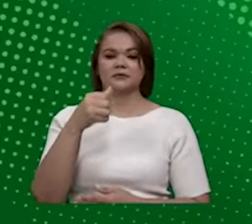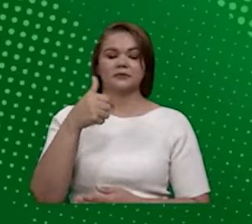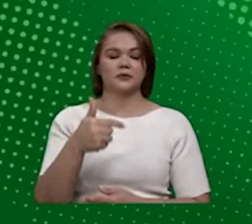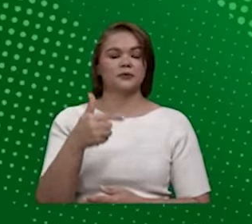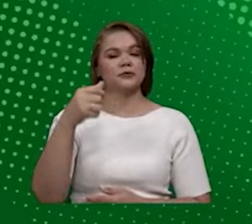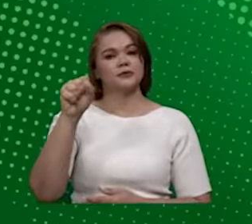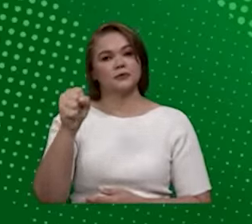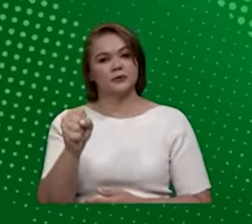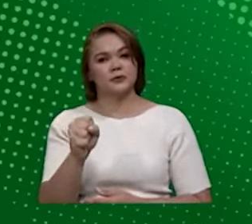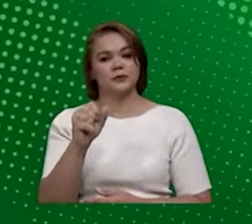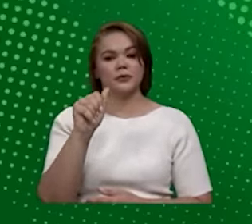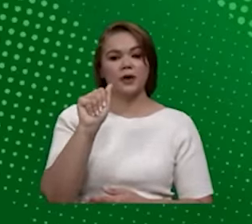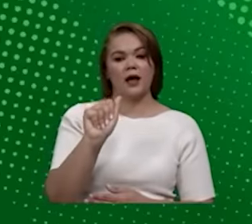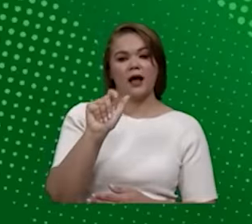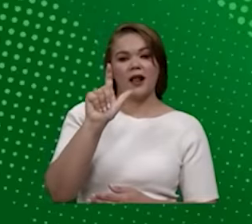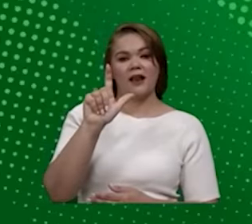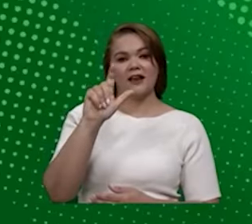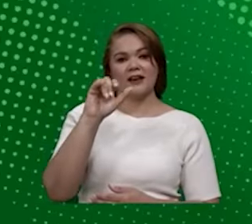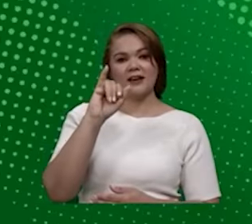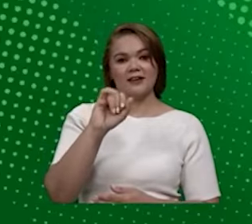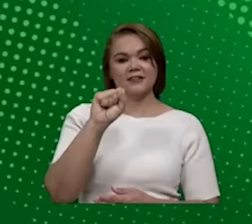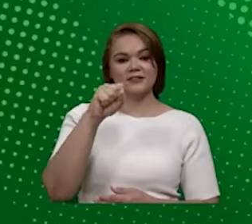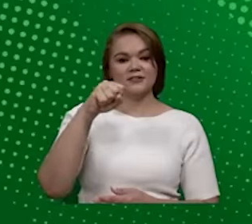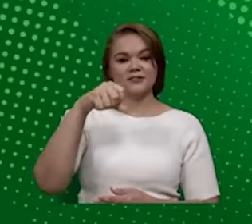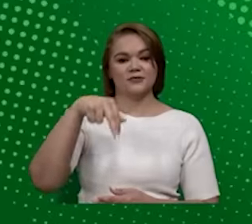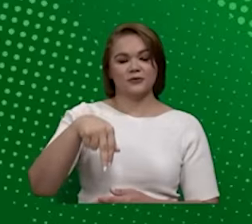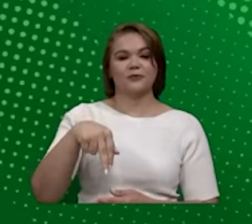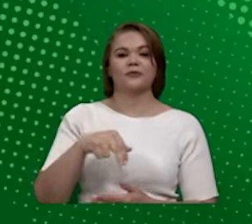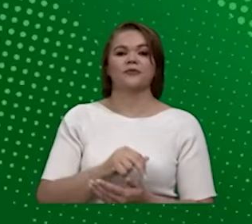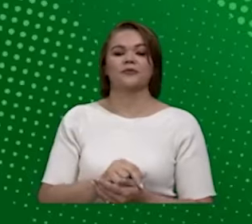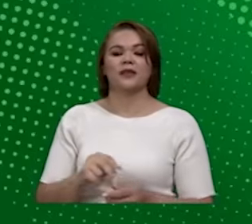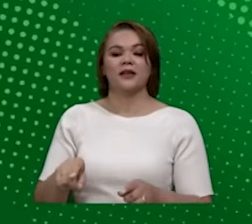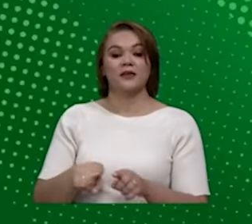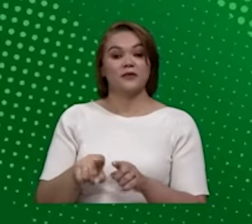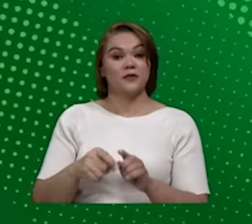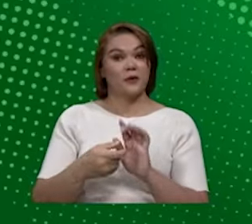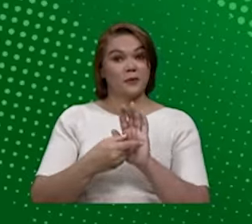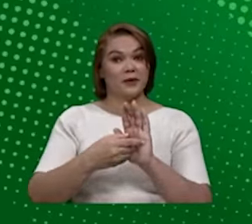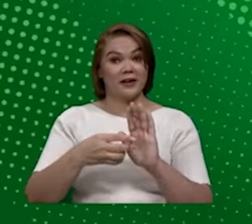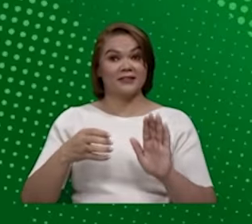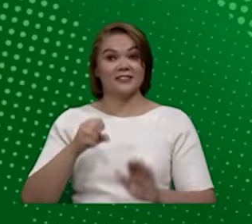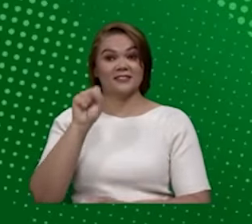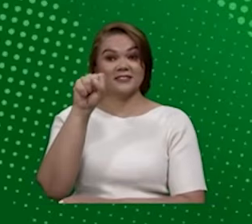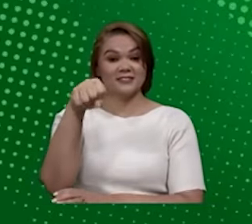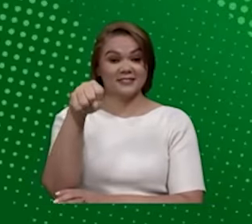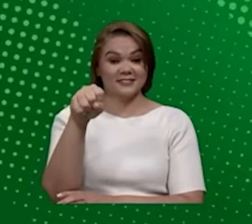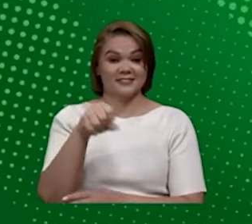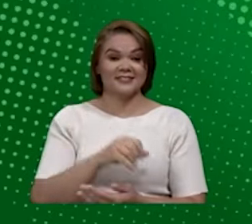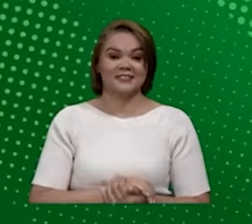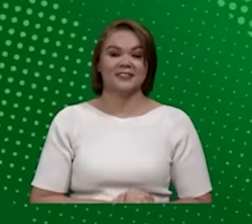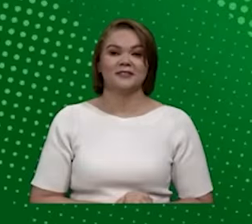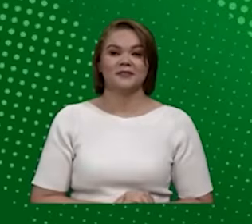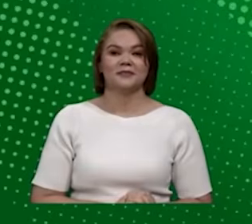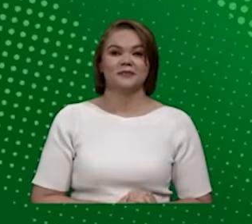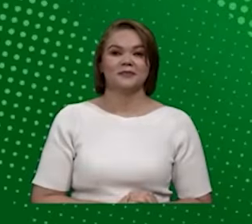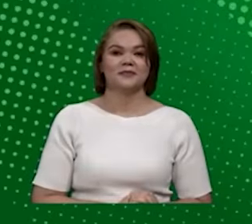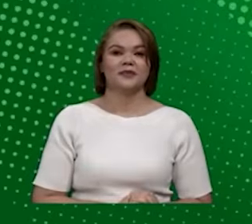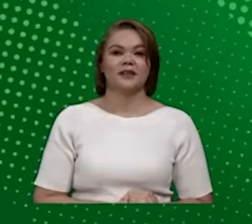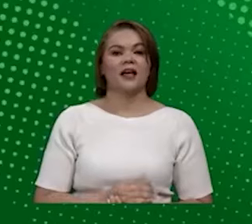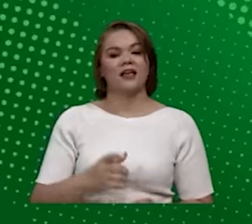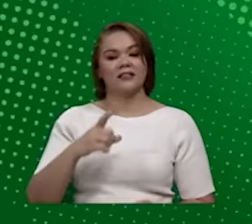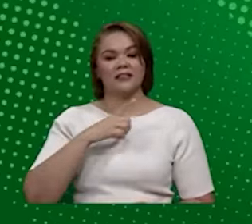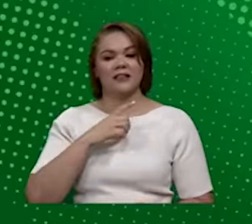0763128, Alisson Rodrigo. Parabéns, foi pelo aplicativo, sim, minha gente. Eu tenho